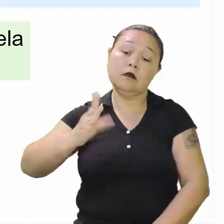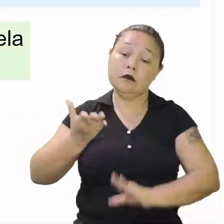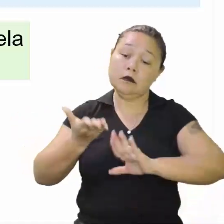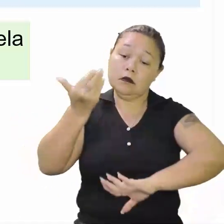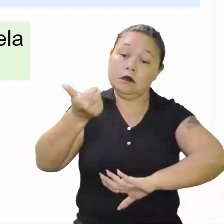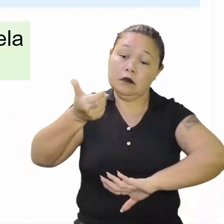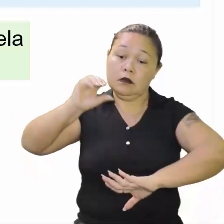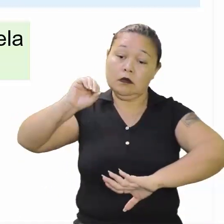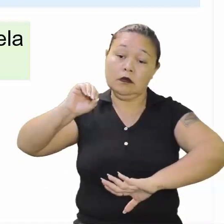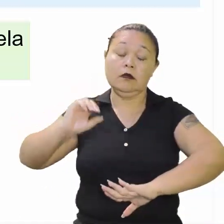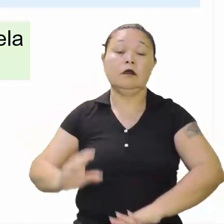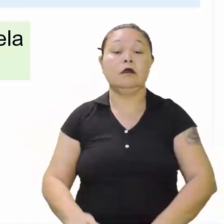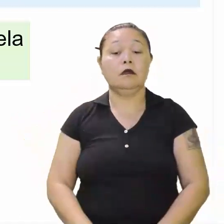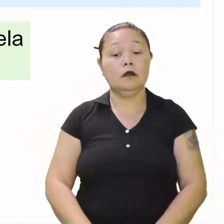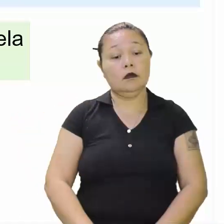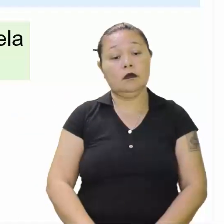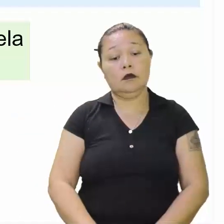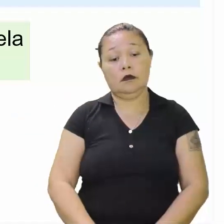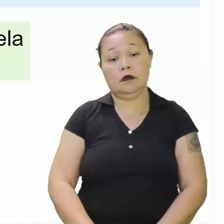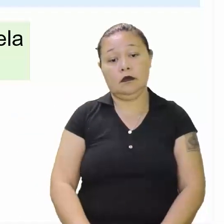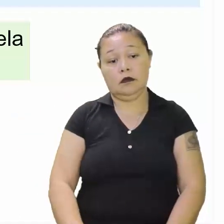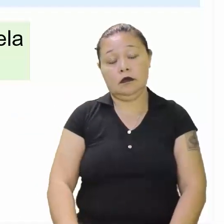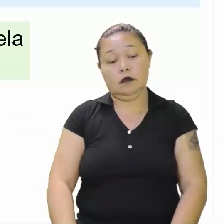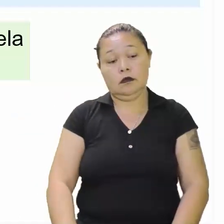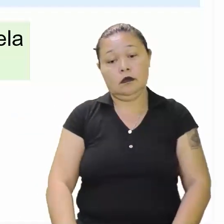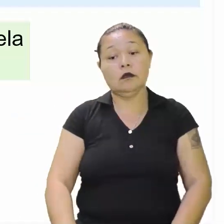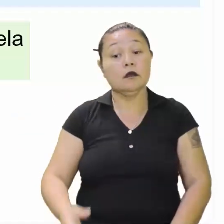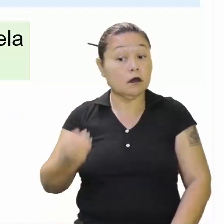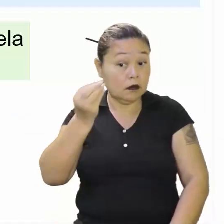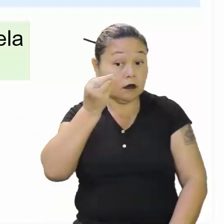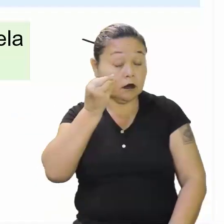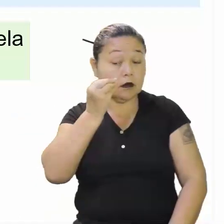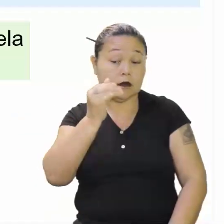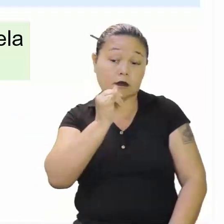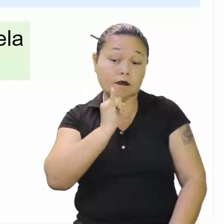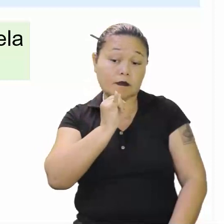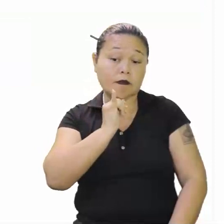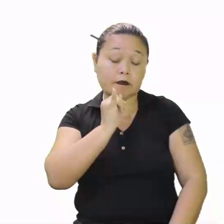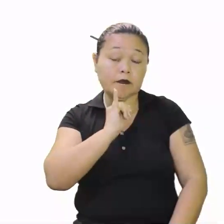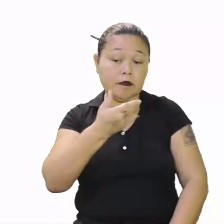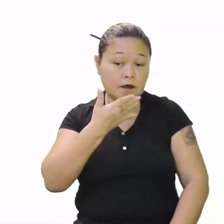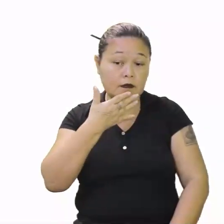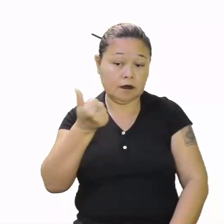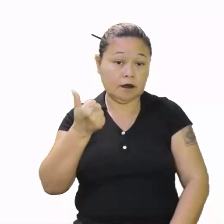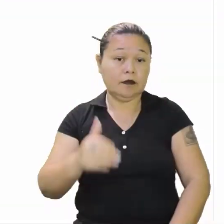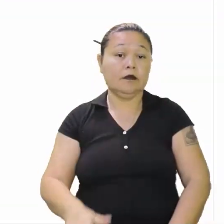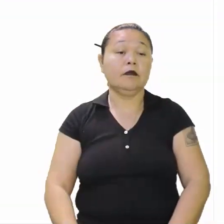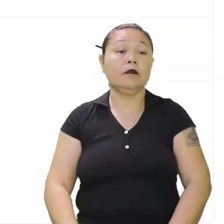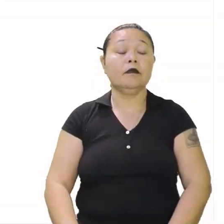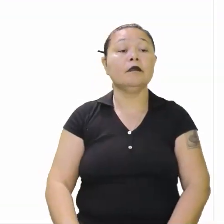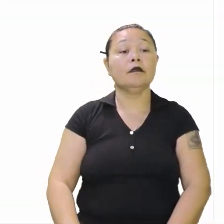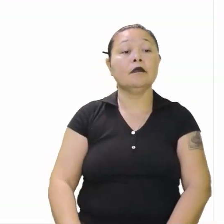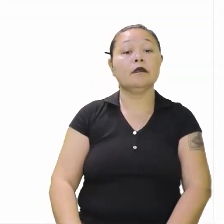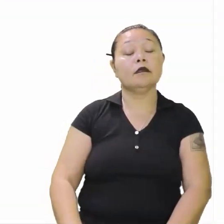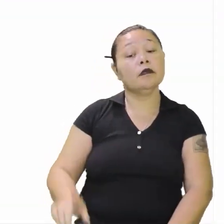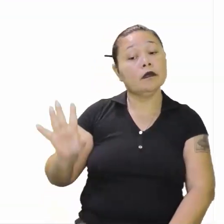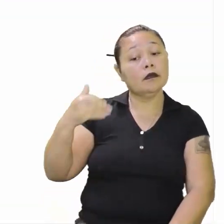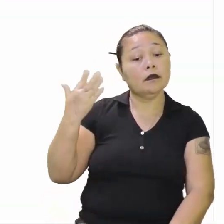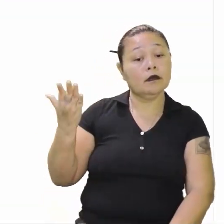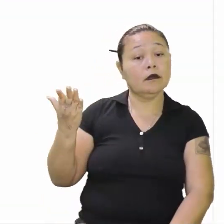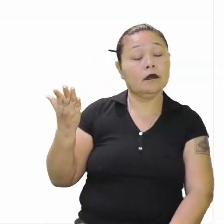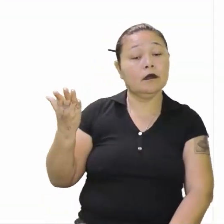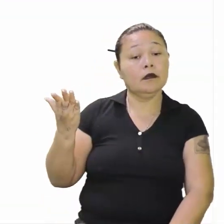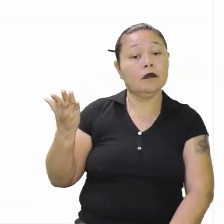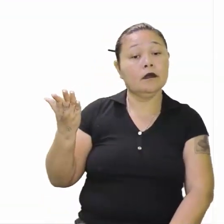potência de 10. Vamos verificar um exemplo aqui agora para melhorar? E aí,